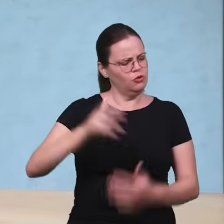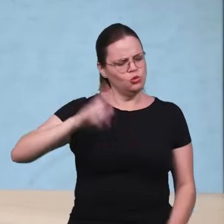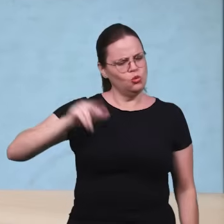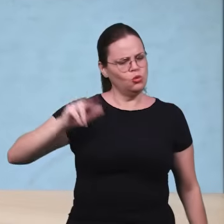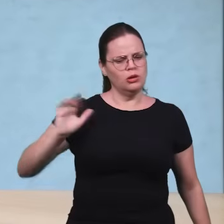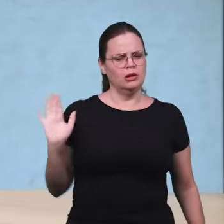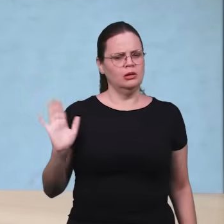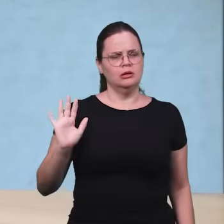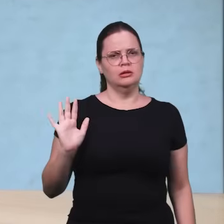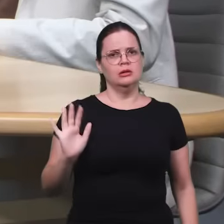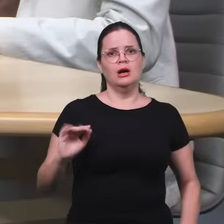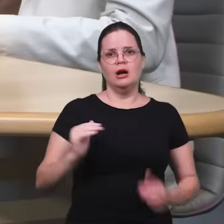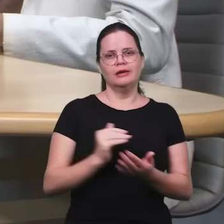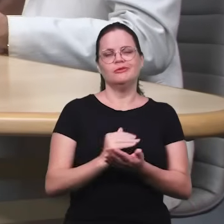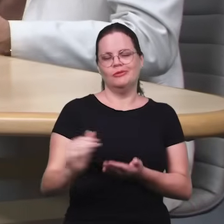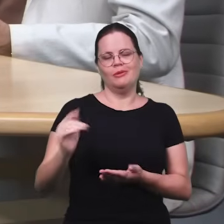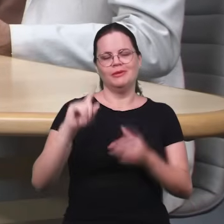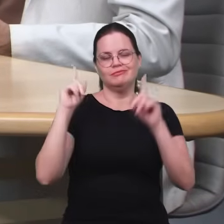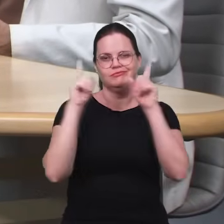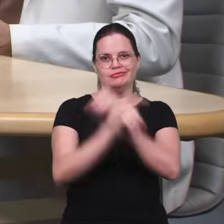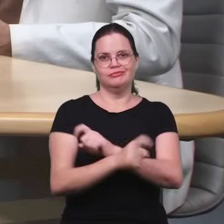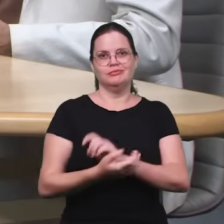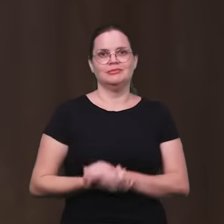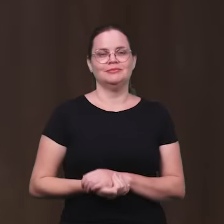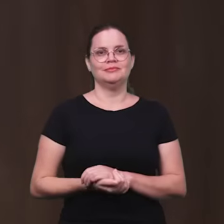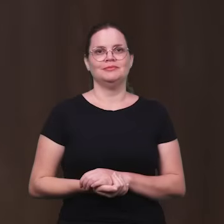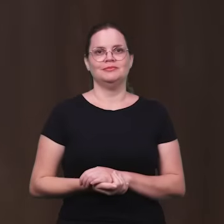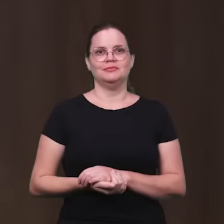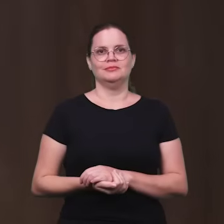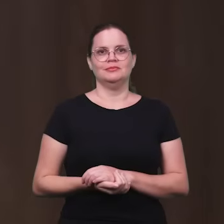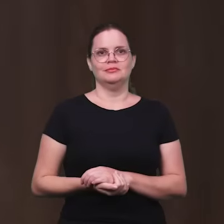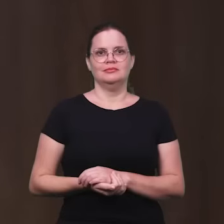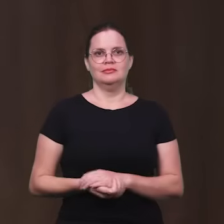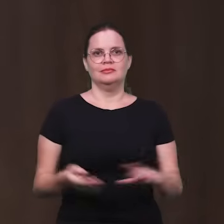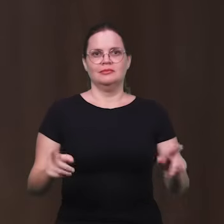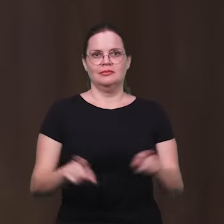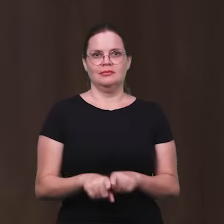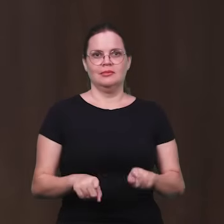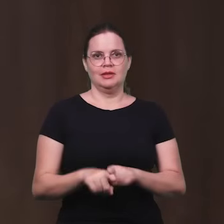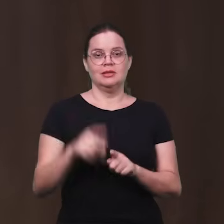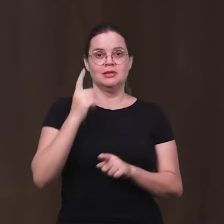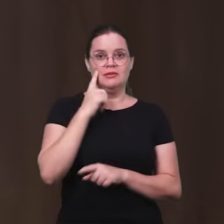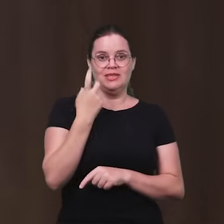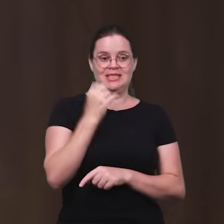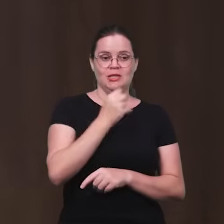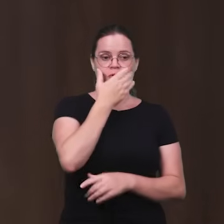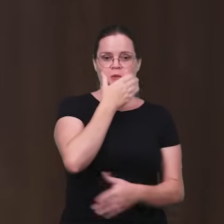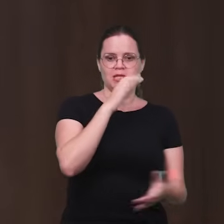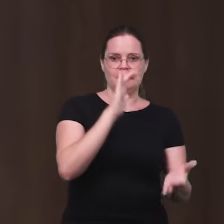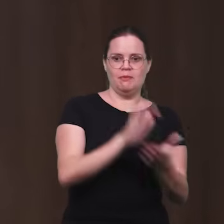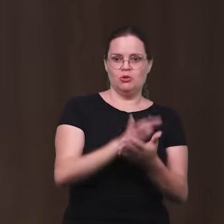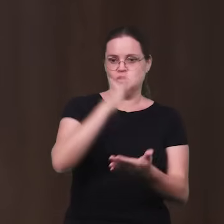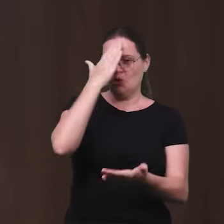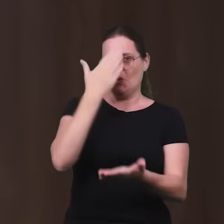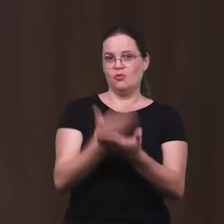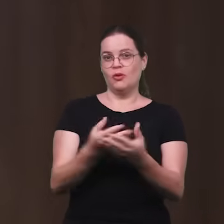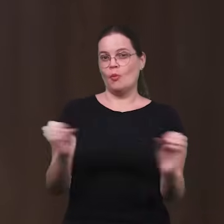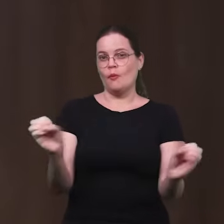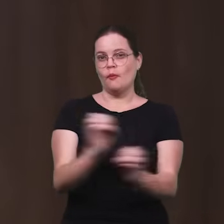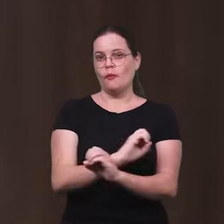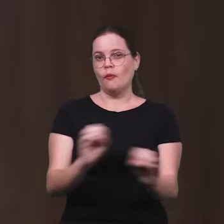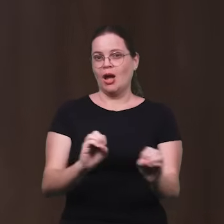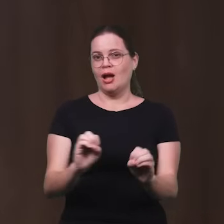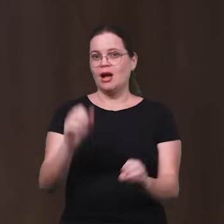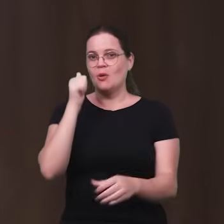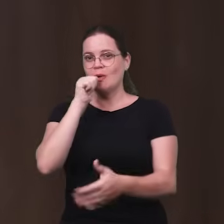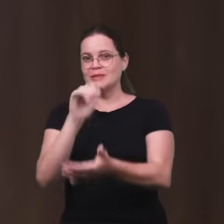fica uma situação complexa. E o marido que perdeu a credibilidade com a esposa, ou um pai que